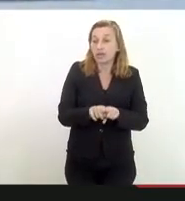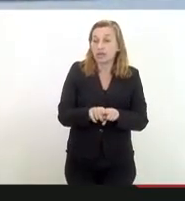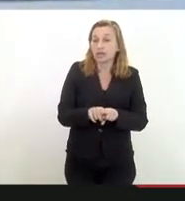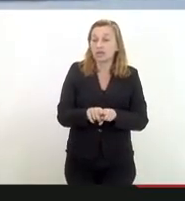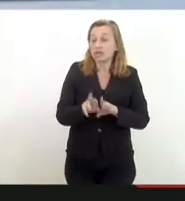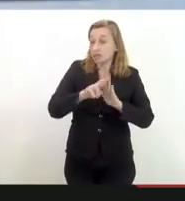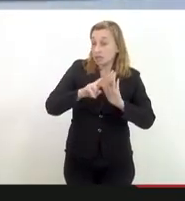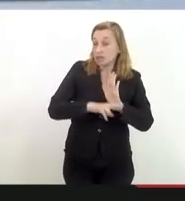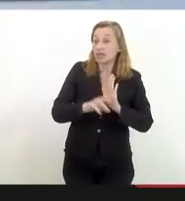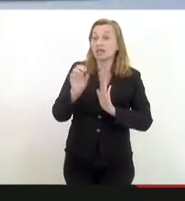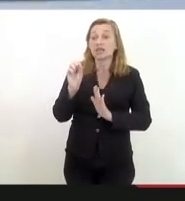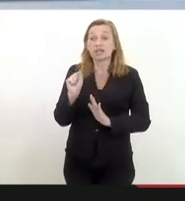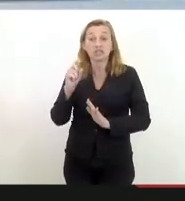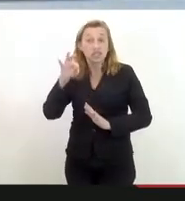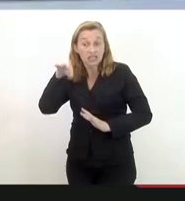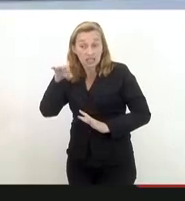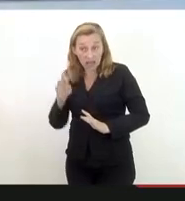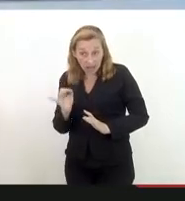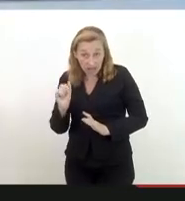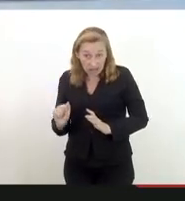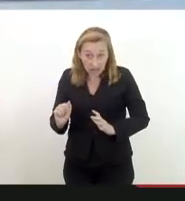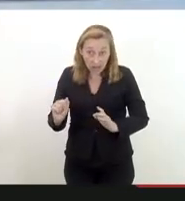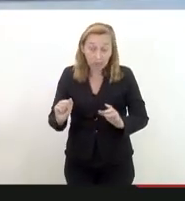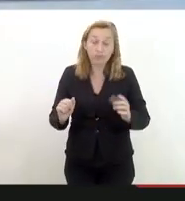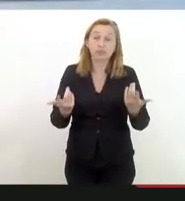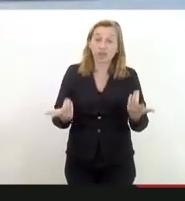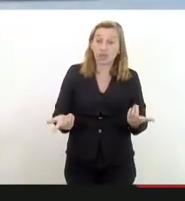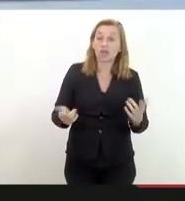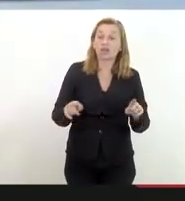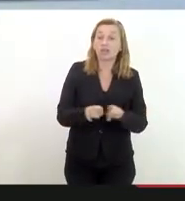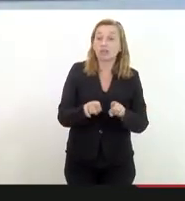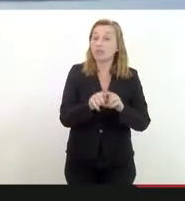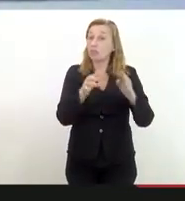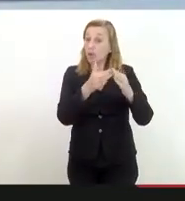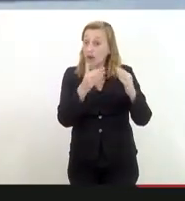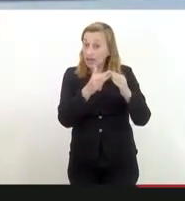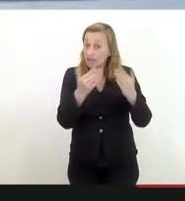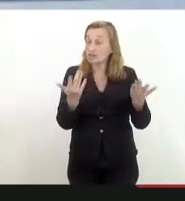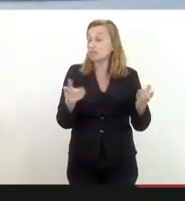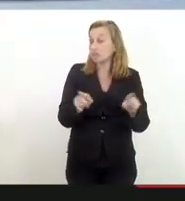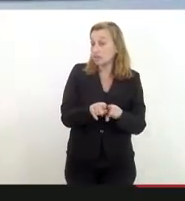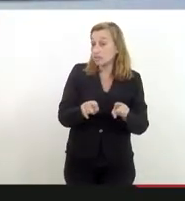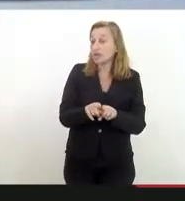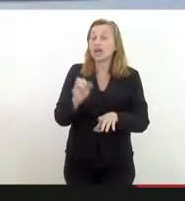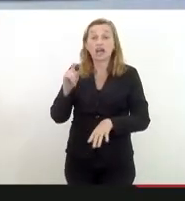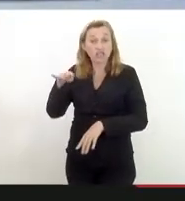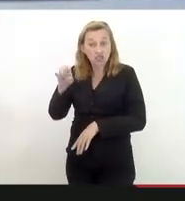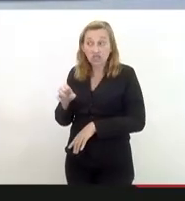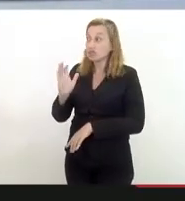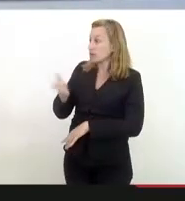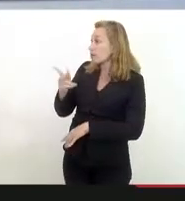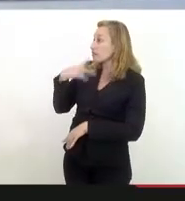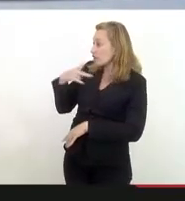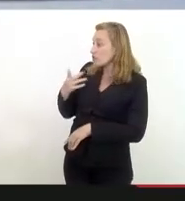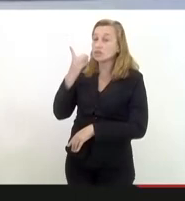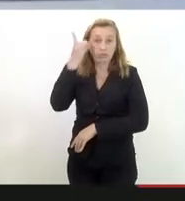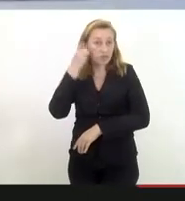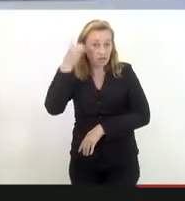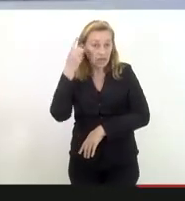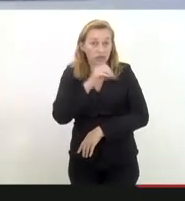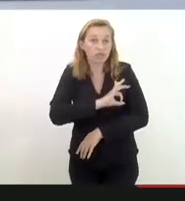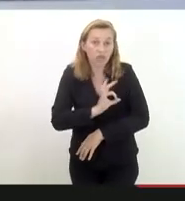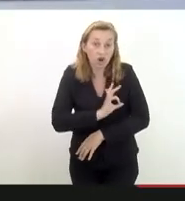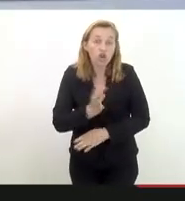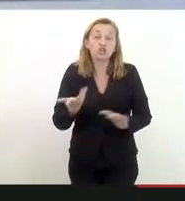habitacionais. A gente, o doutor Paulo Pinheiro também acabou de falar das habitações, o Alexandre Kepp também falou disso, a deputada Marta